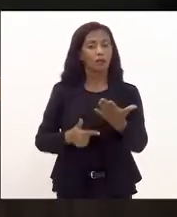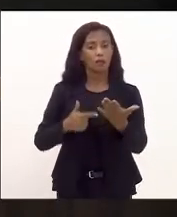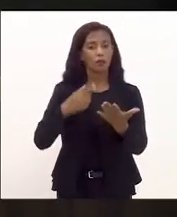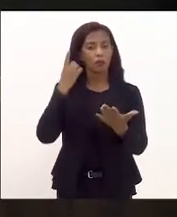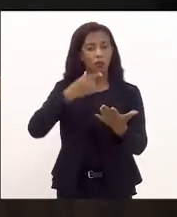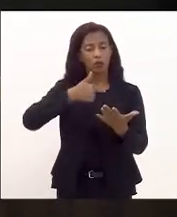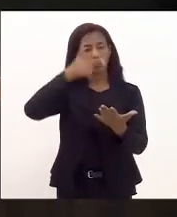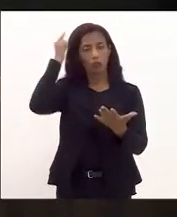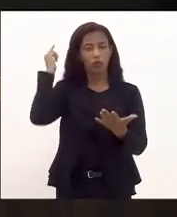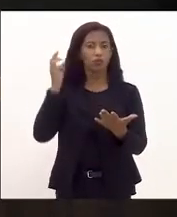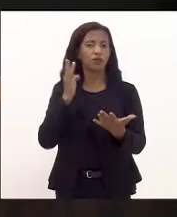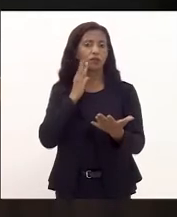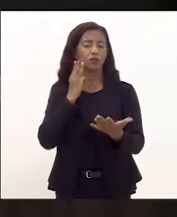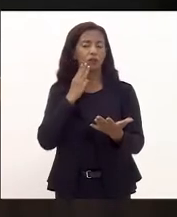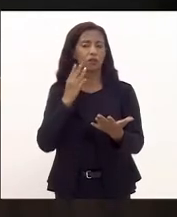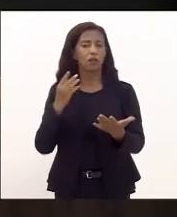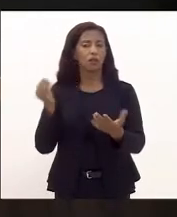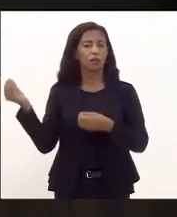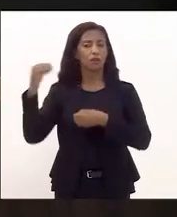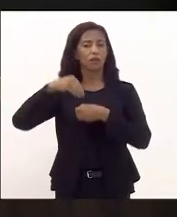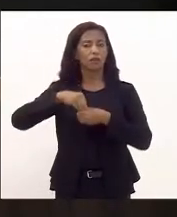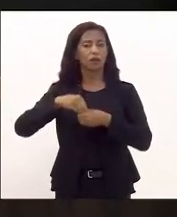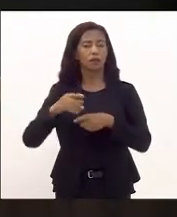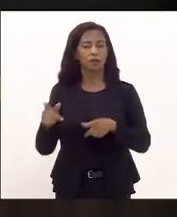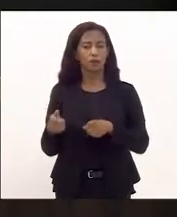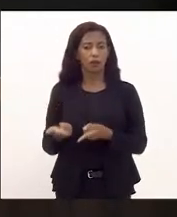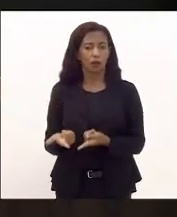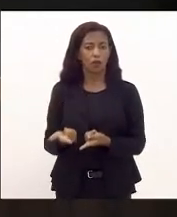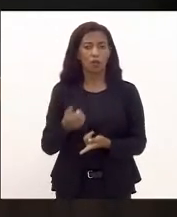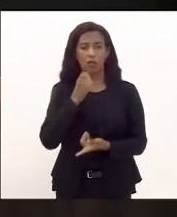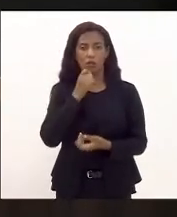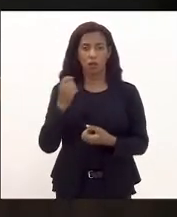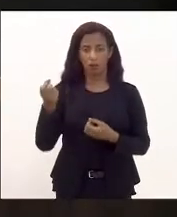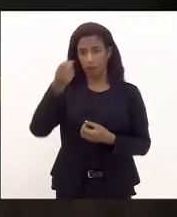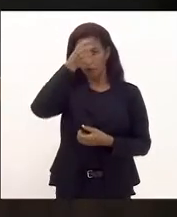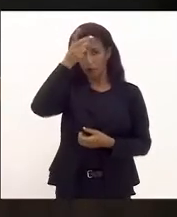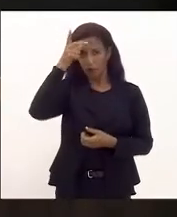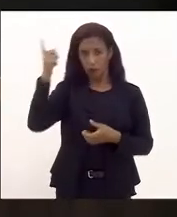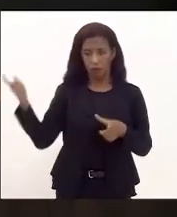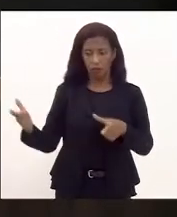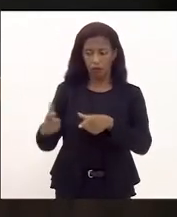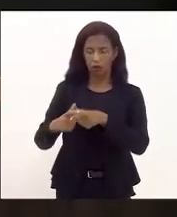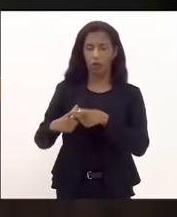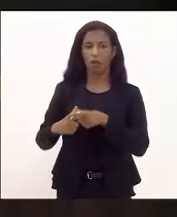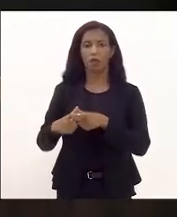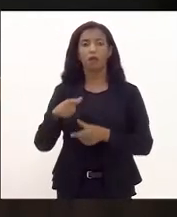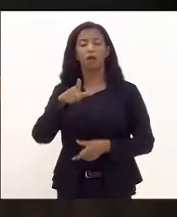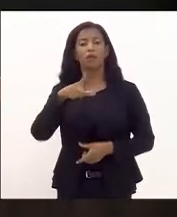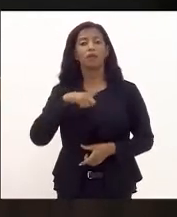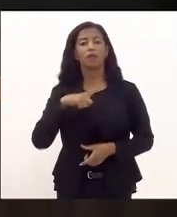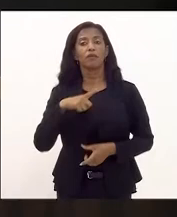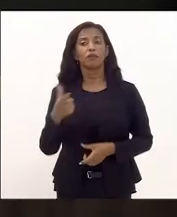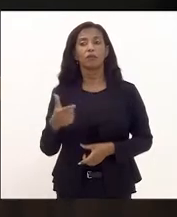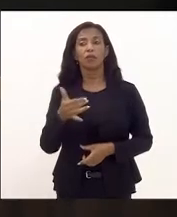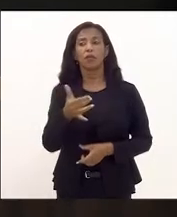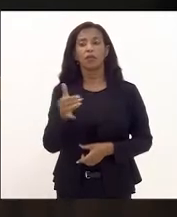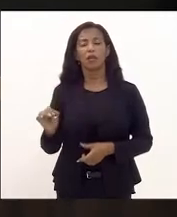Valdec, deputado Luiz Paulo, a implantação, por exemplo, em municípios pequenos, você tem municípios